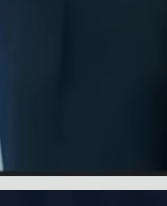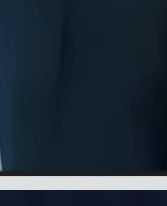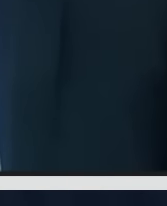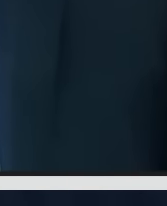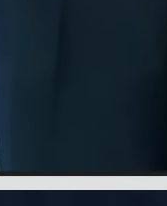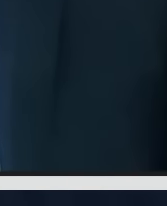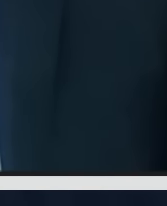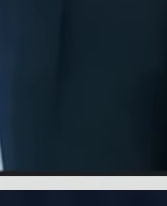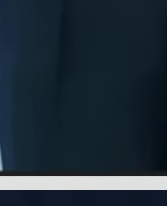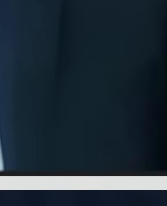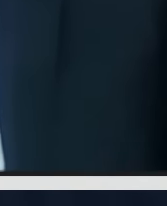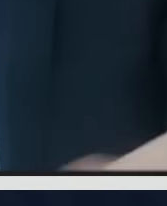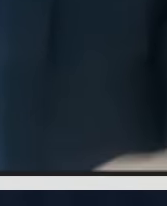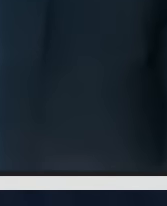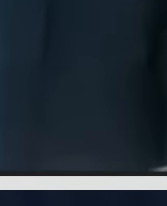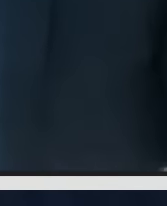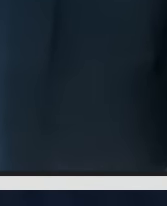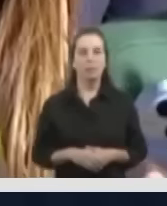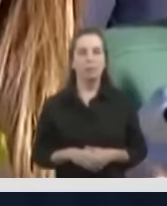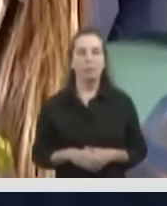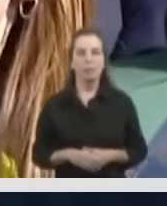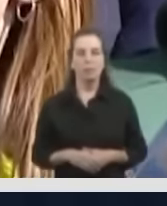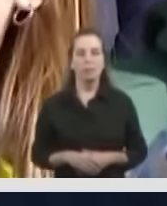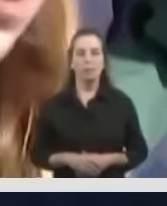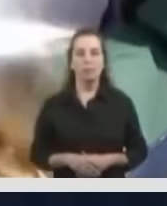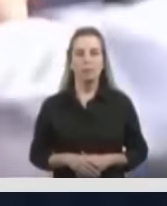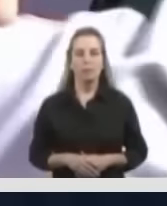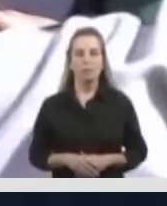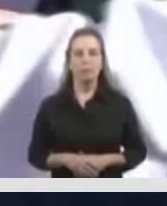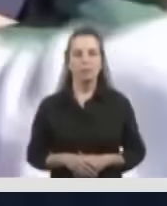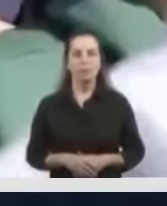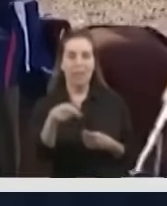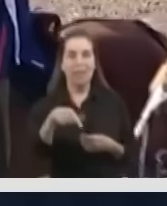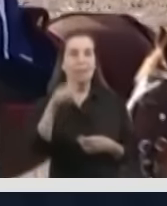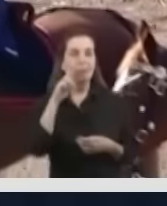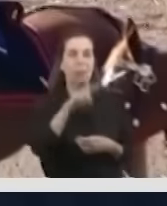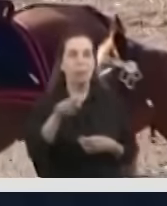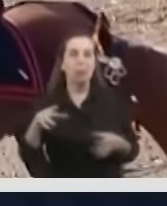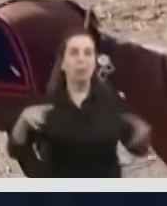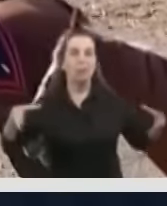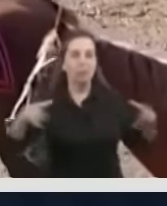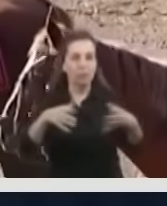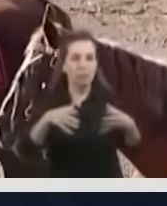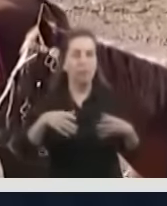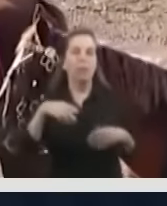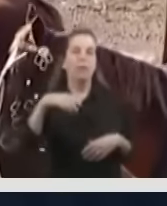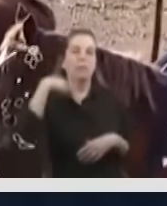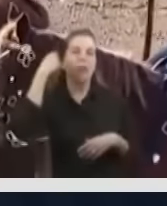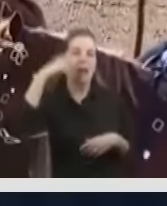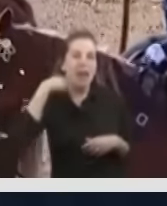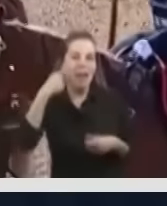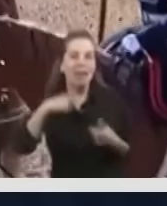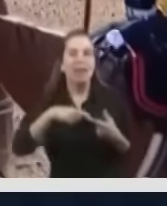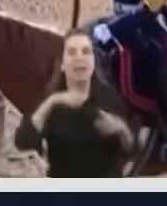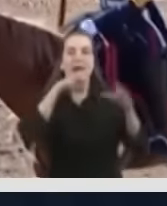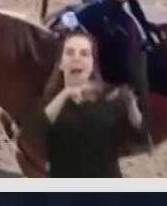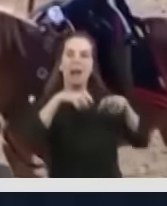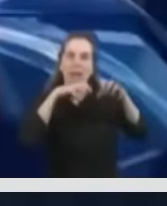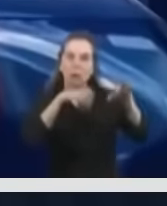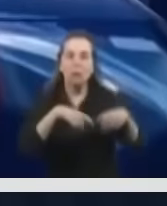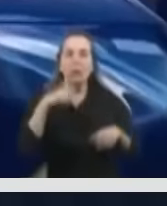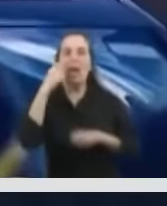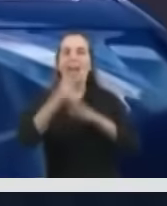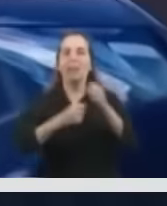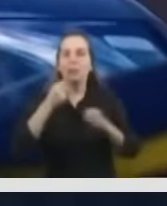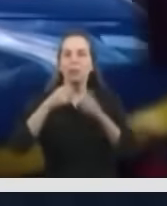muito alta da Argentina. Mas me parece que num contexto de tranquilidade inflacionária e controle inflacionário como está aparecendo,